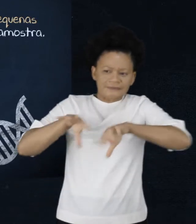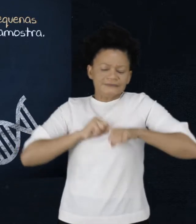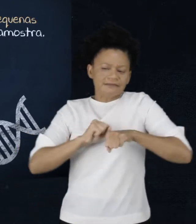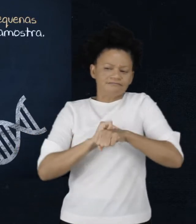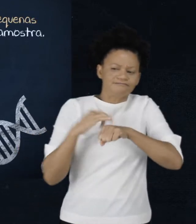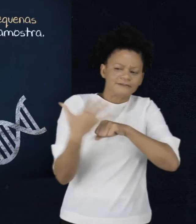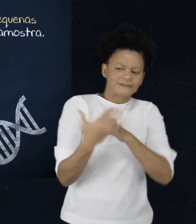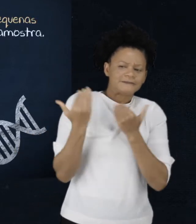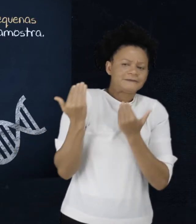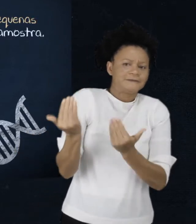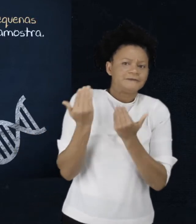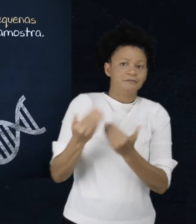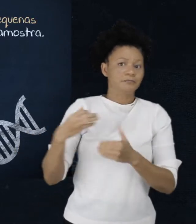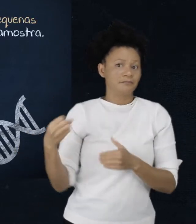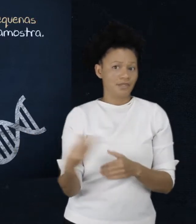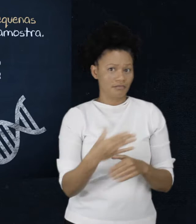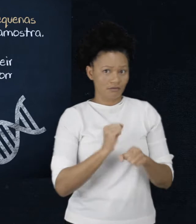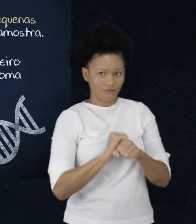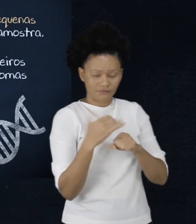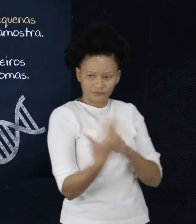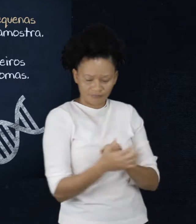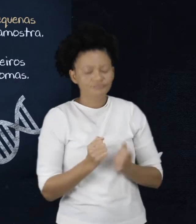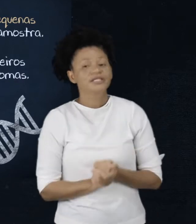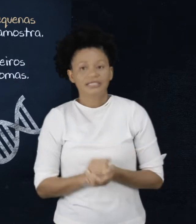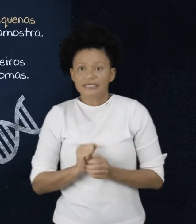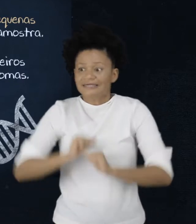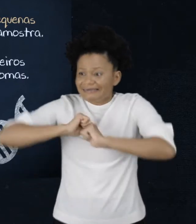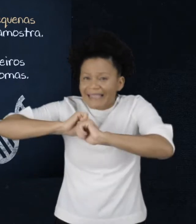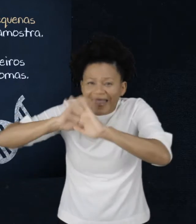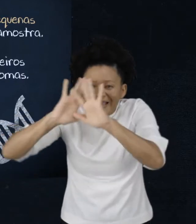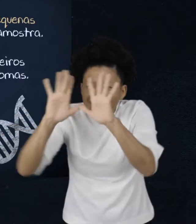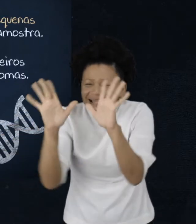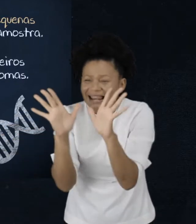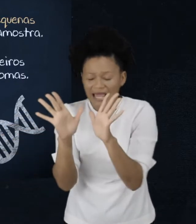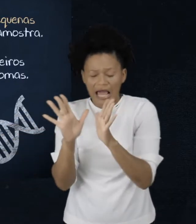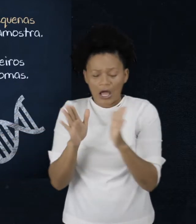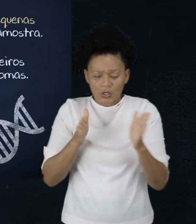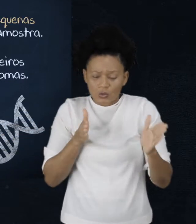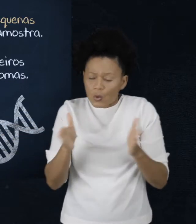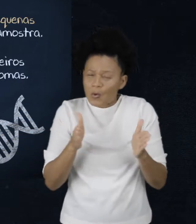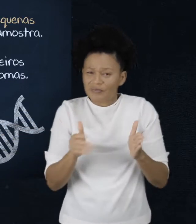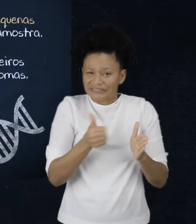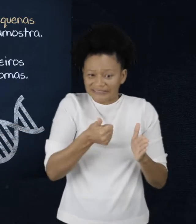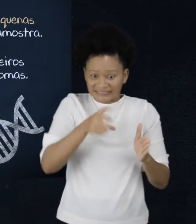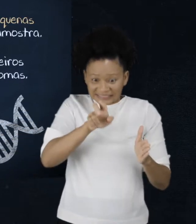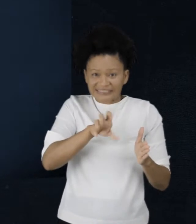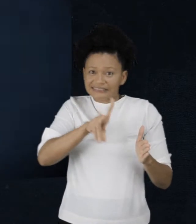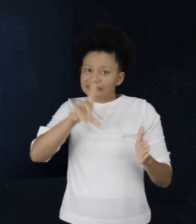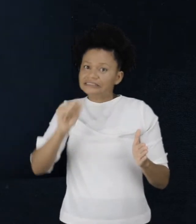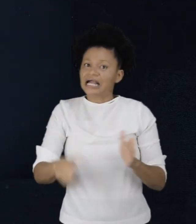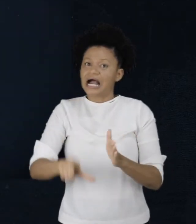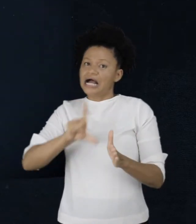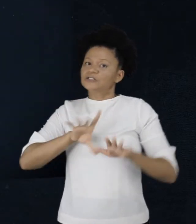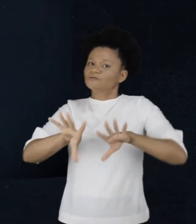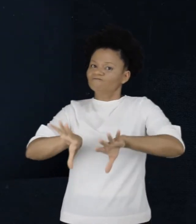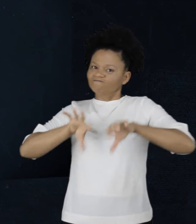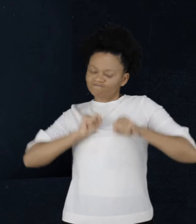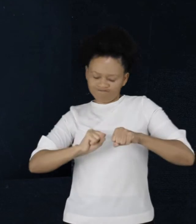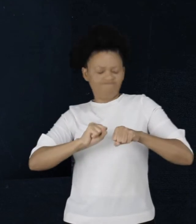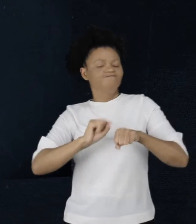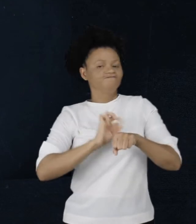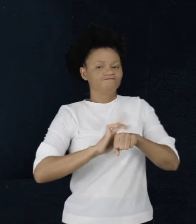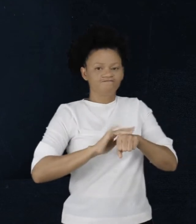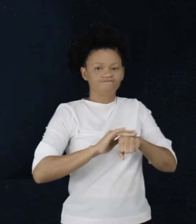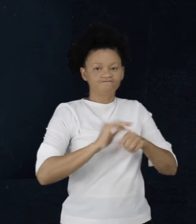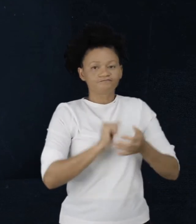suspeito para o novo coronavírus. Ele é bastante eficiente nos primeiros 15 dias do início dos sintomas. Para a realização desse